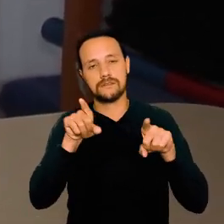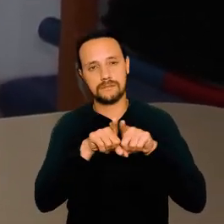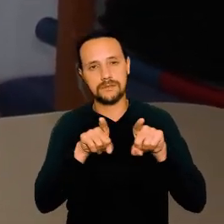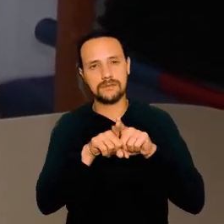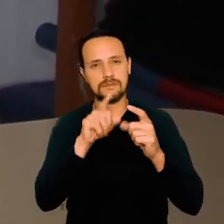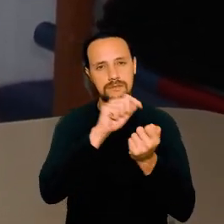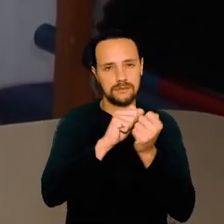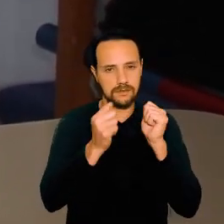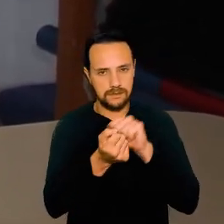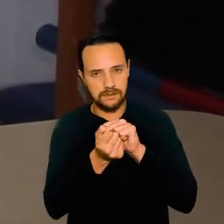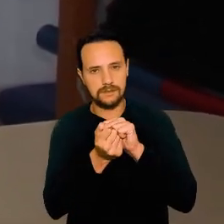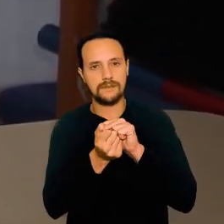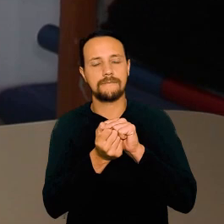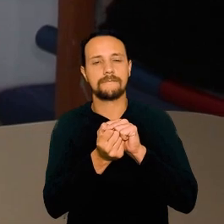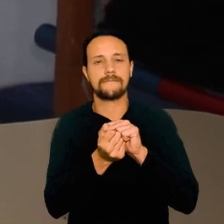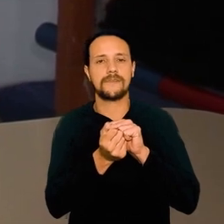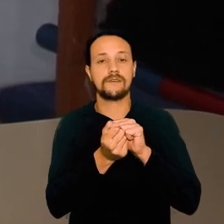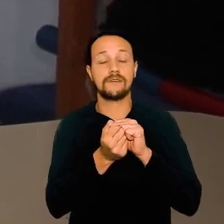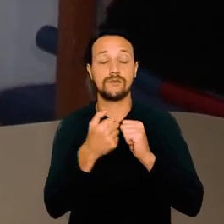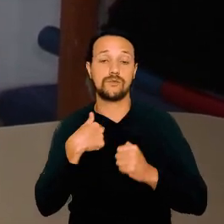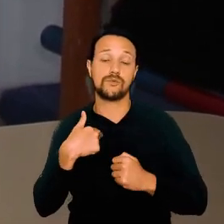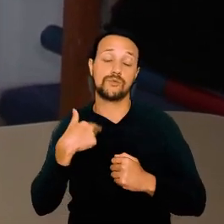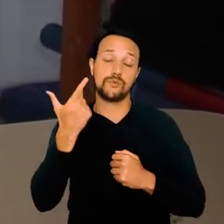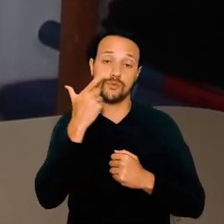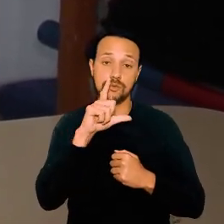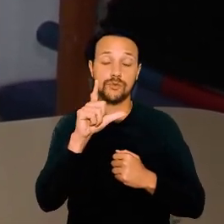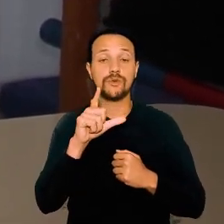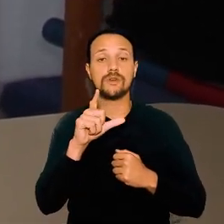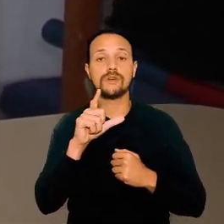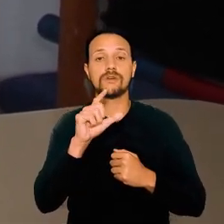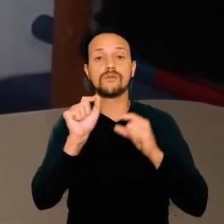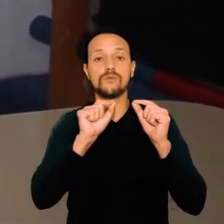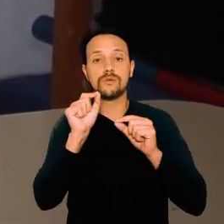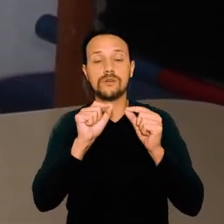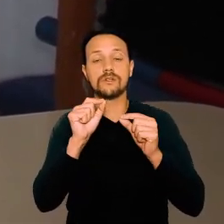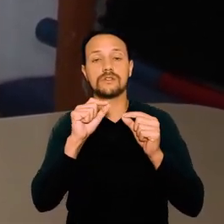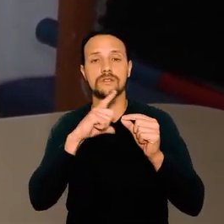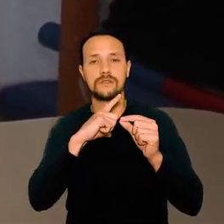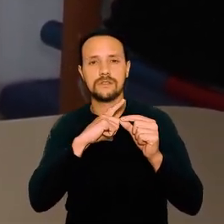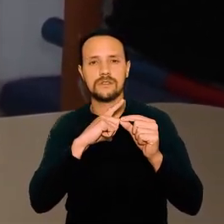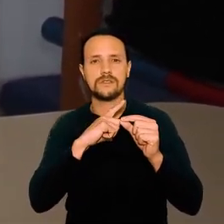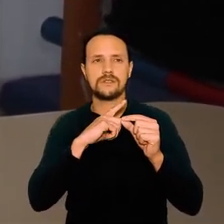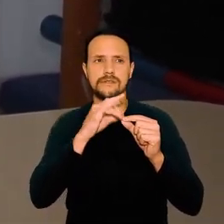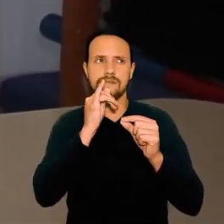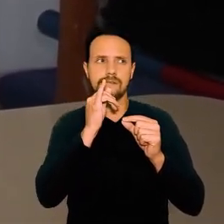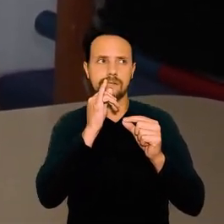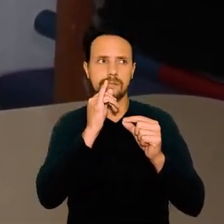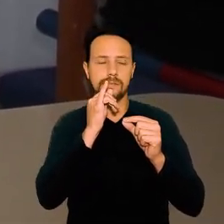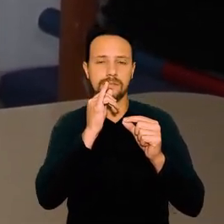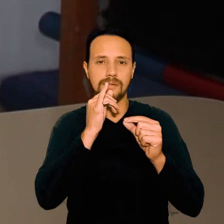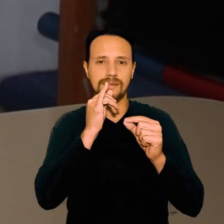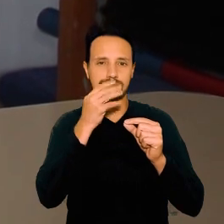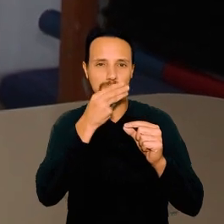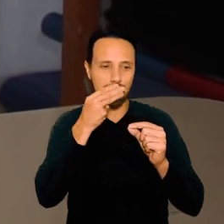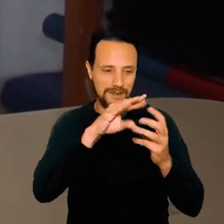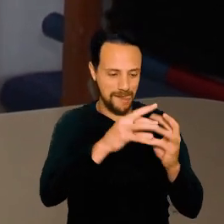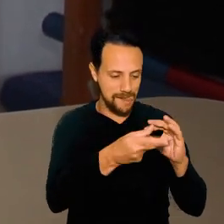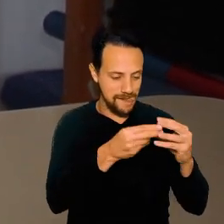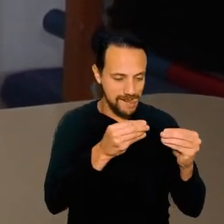como é que chama? Treino de coordenação motora. Treino de coordenação motora. E aí eu tive muito incentivo